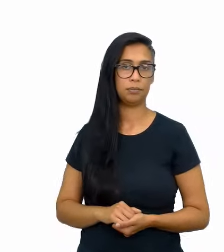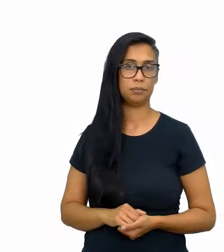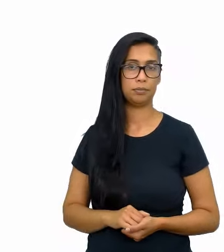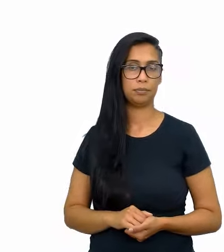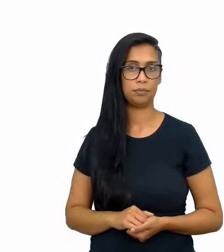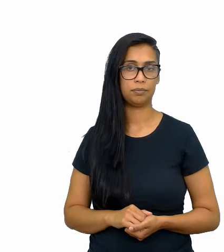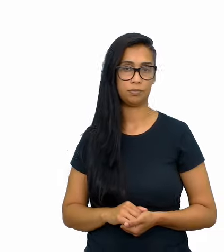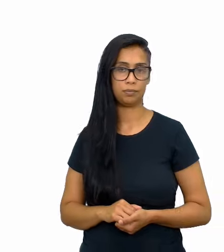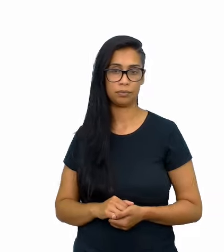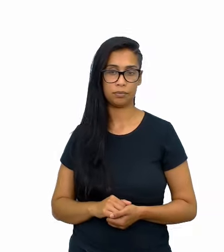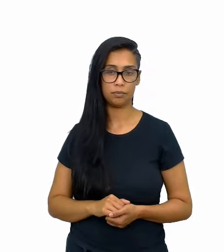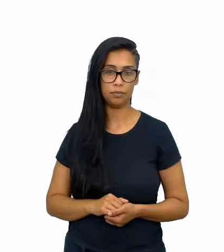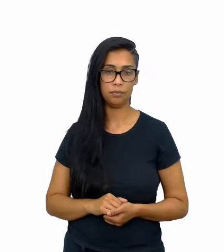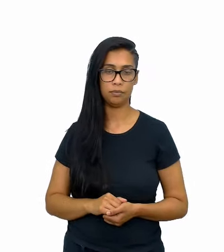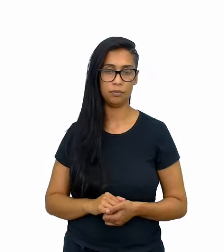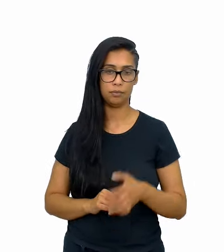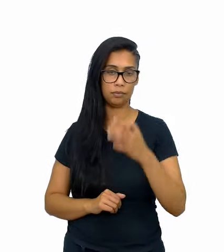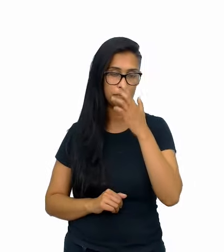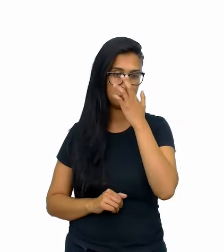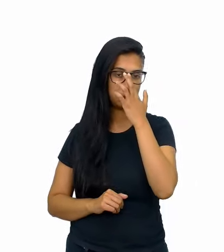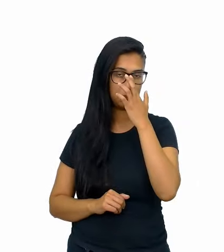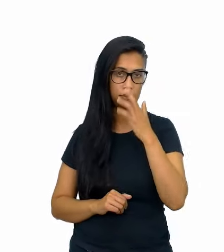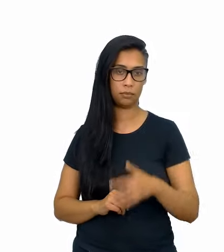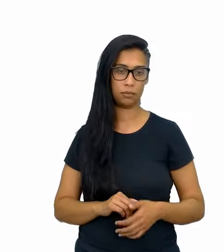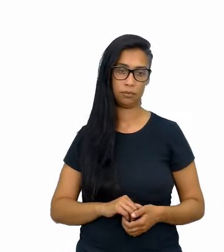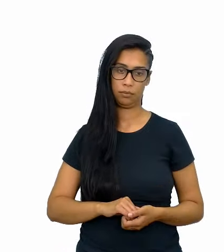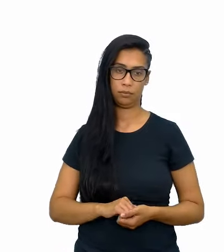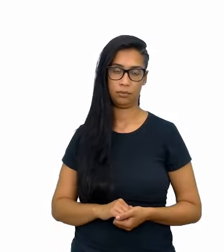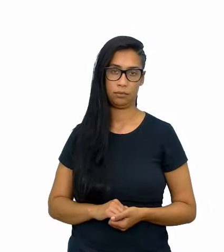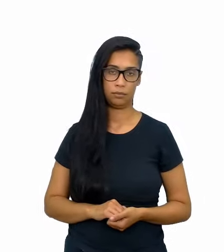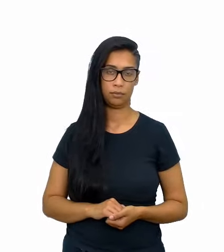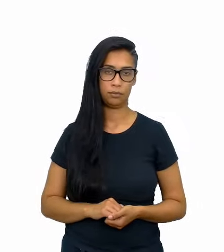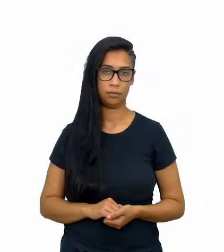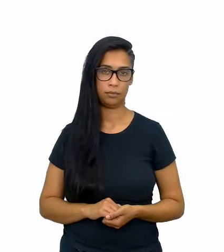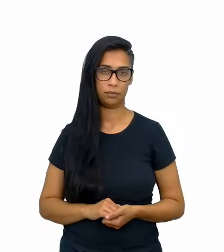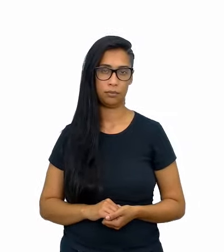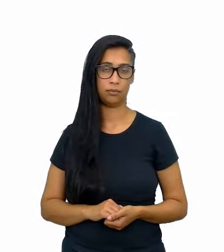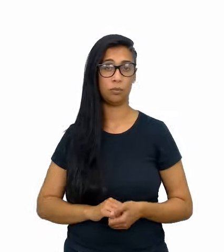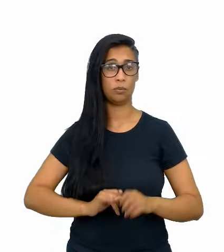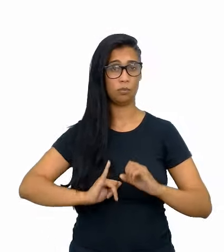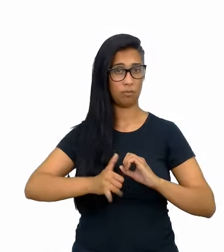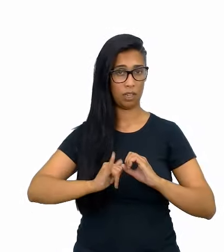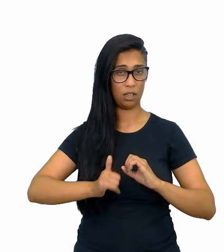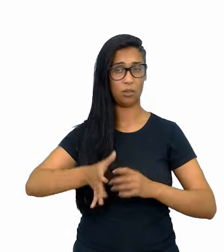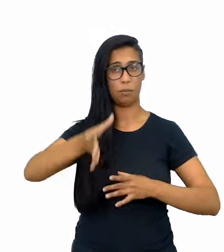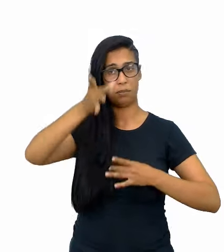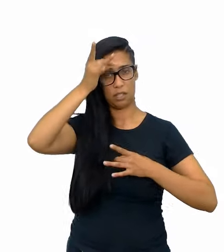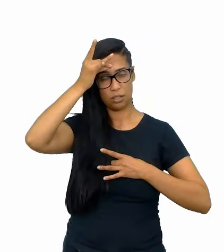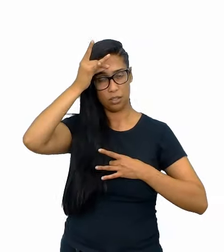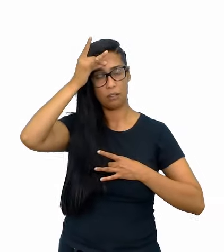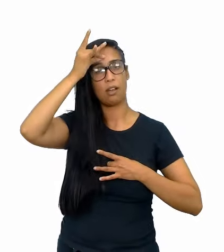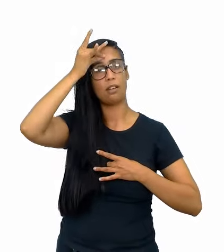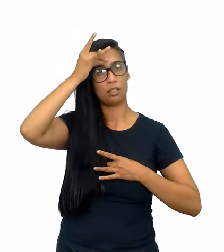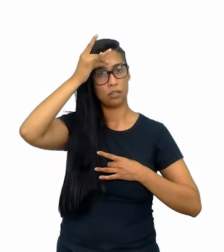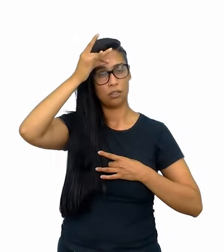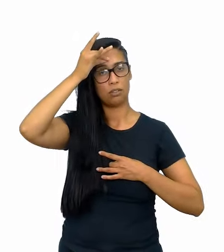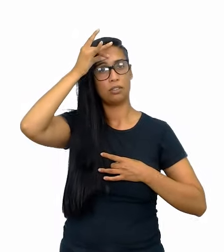podemos, né, o podemos remete a esse narrador, personagem, né, na verdade,